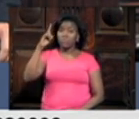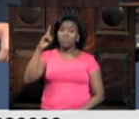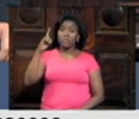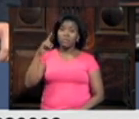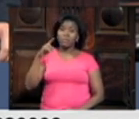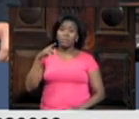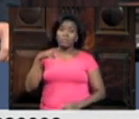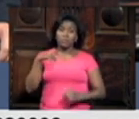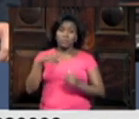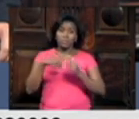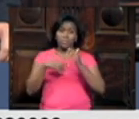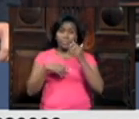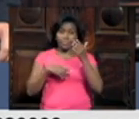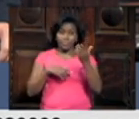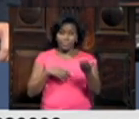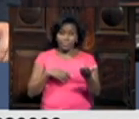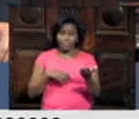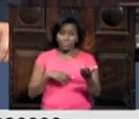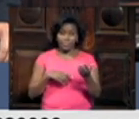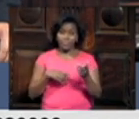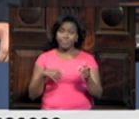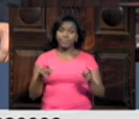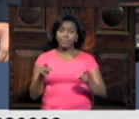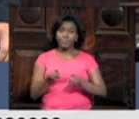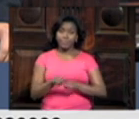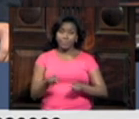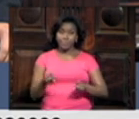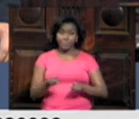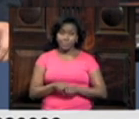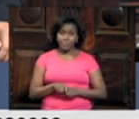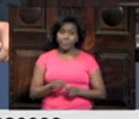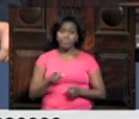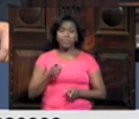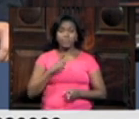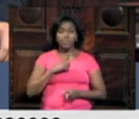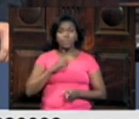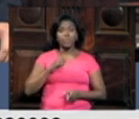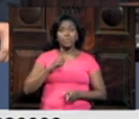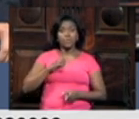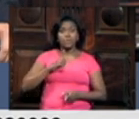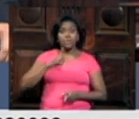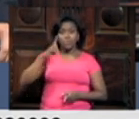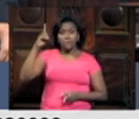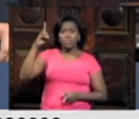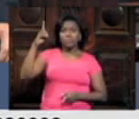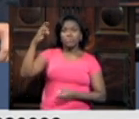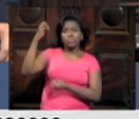senhora que também tem Deus como único norte,